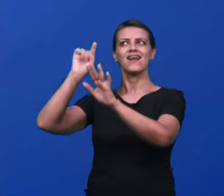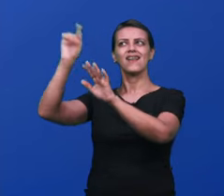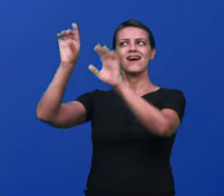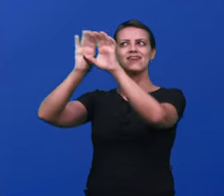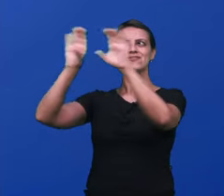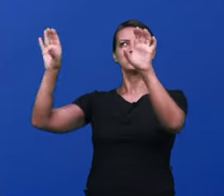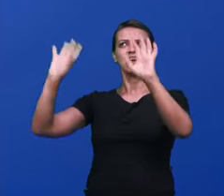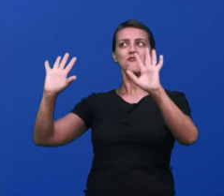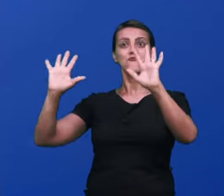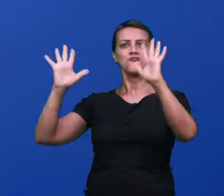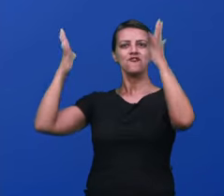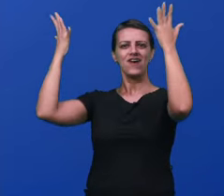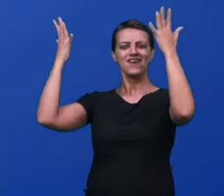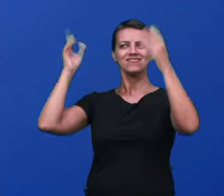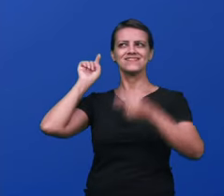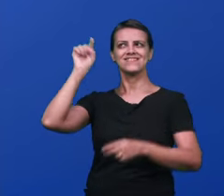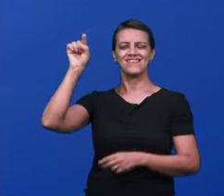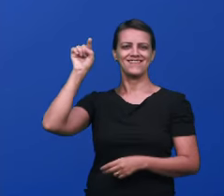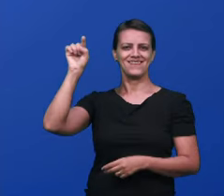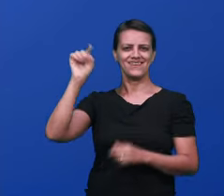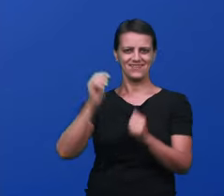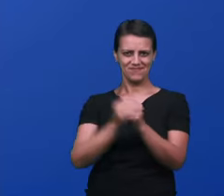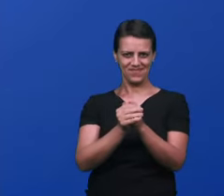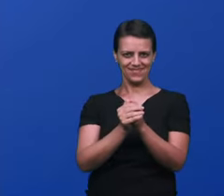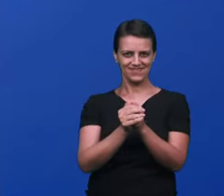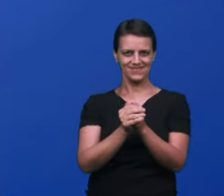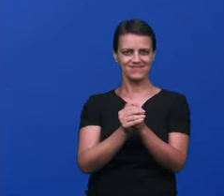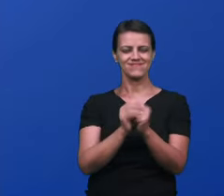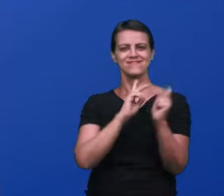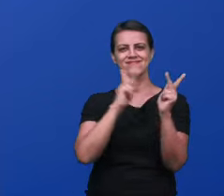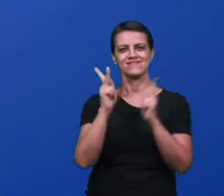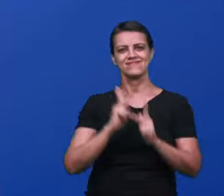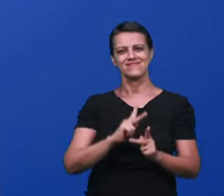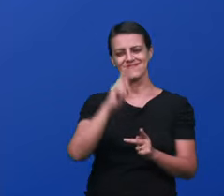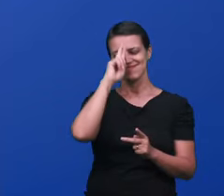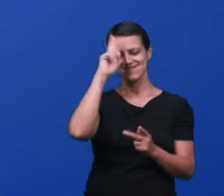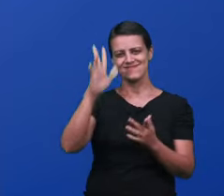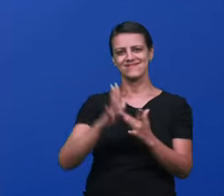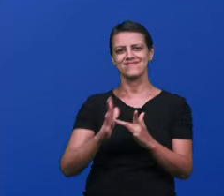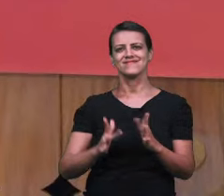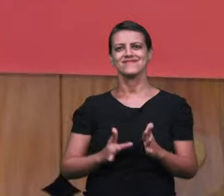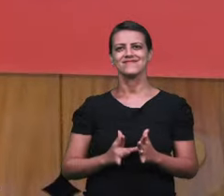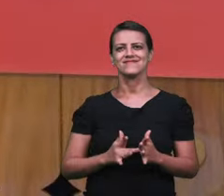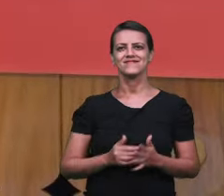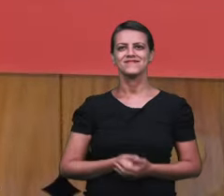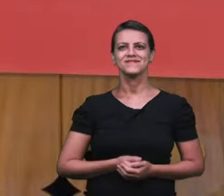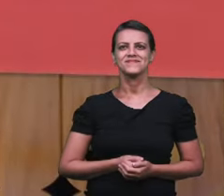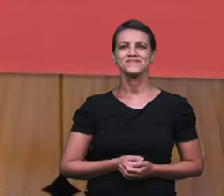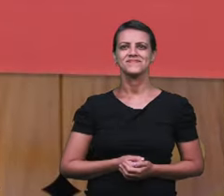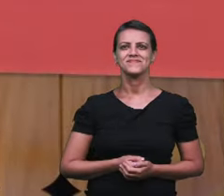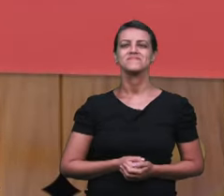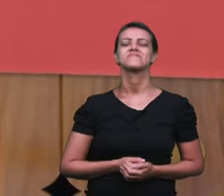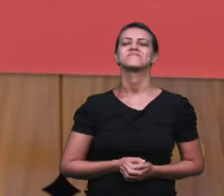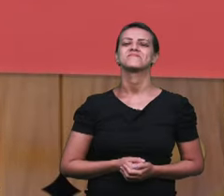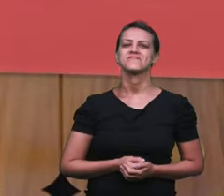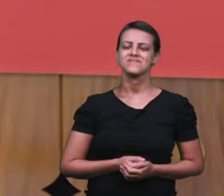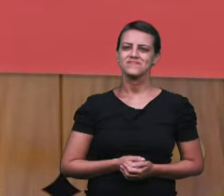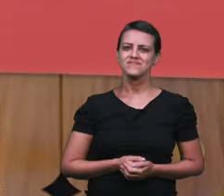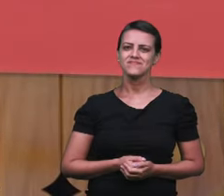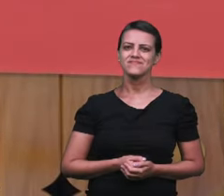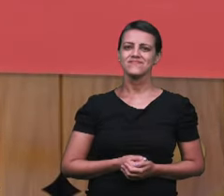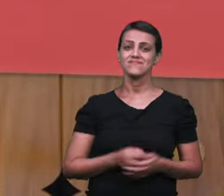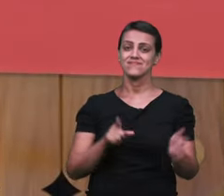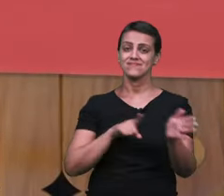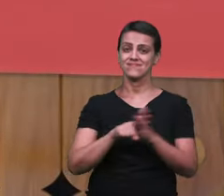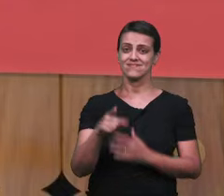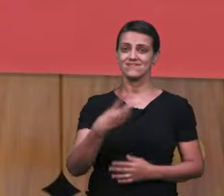das bodas do Cordeiro. Amém. A paz do Senhor Jesus. Amém. Agora a nossa terceira pergunta,